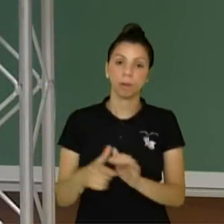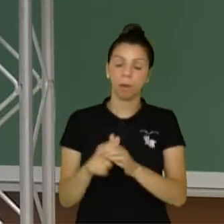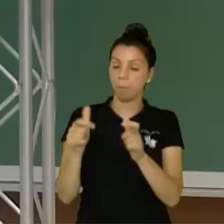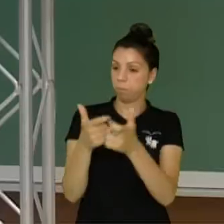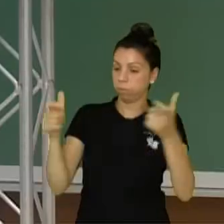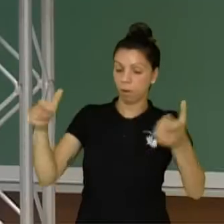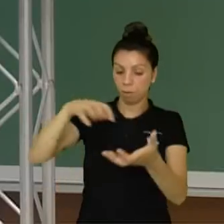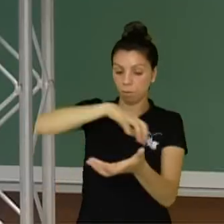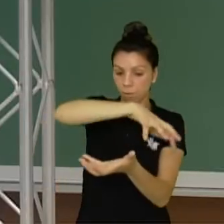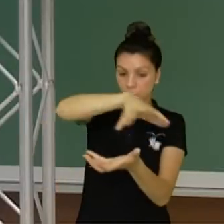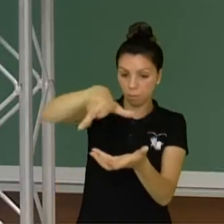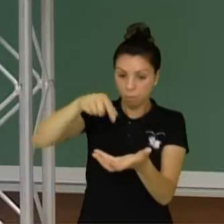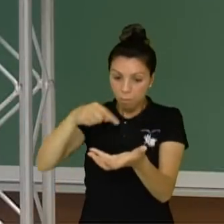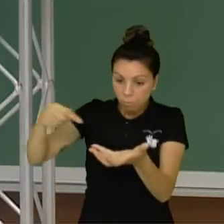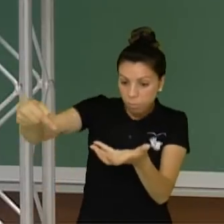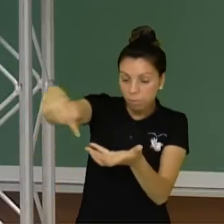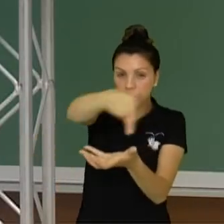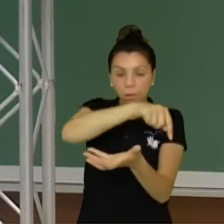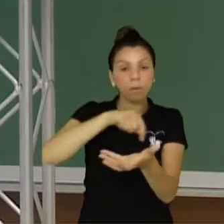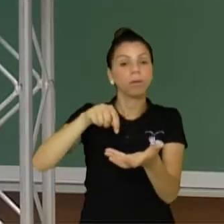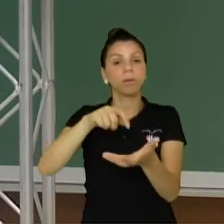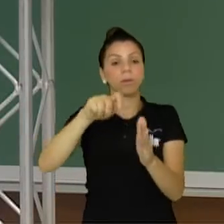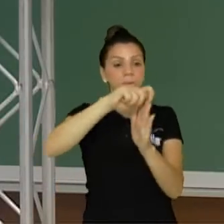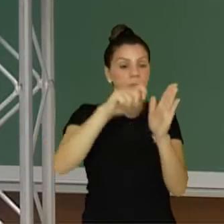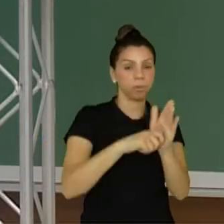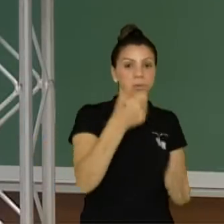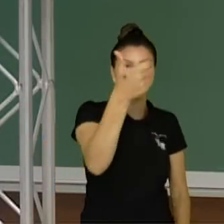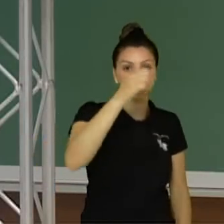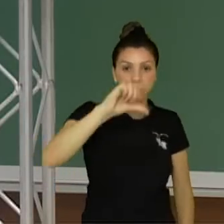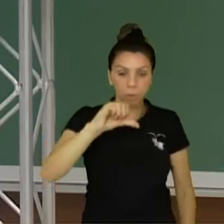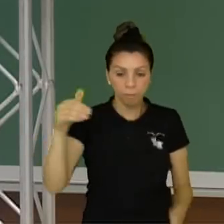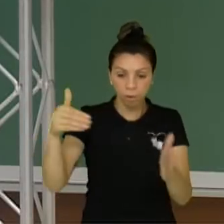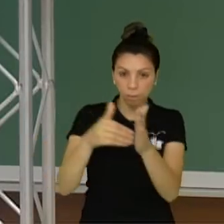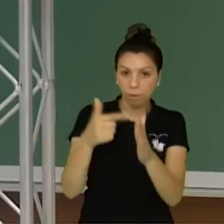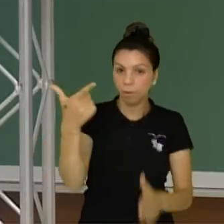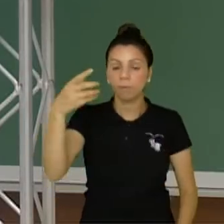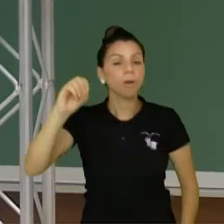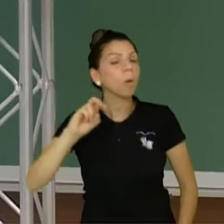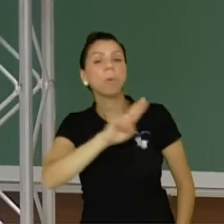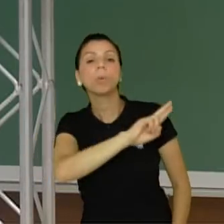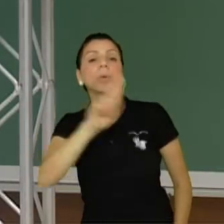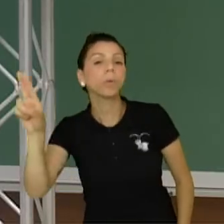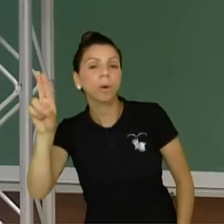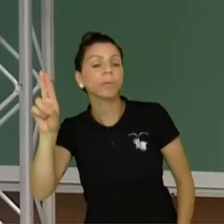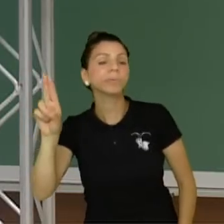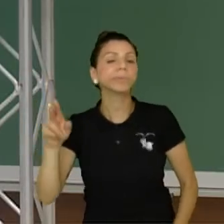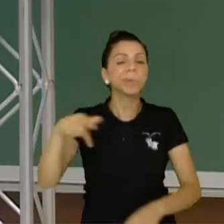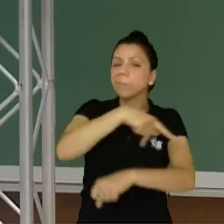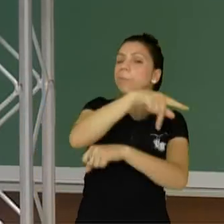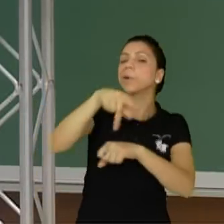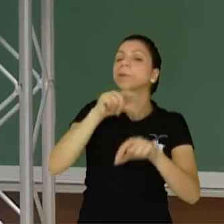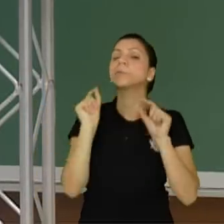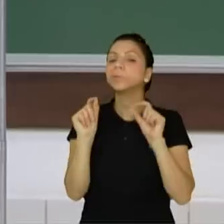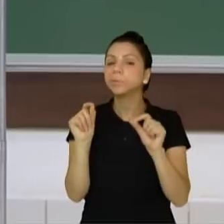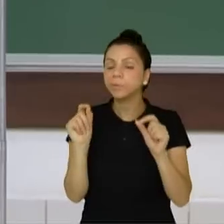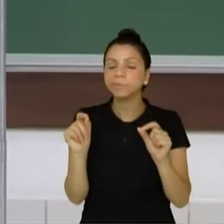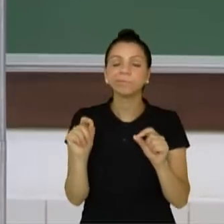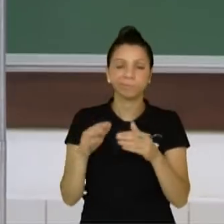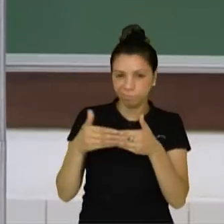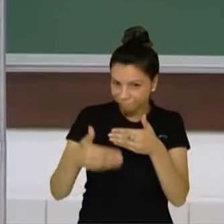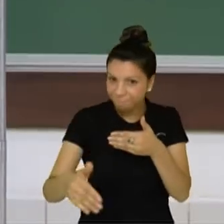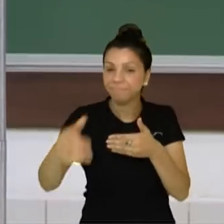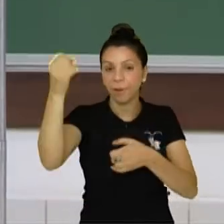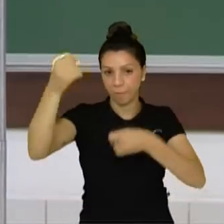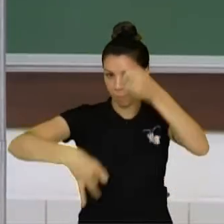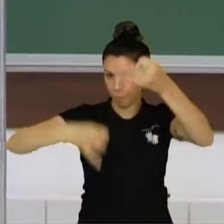entre os séculos 19 e 20. Pois é, qual será o nome dessa indústria? De que país ela é? A gente vai